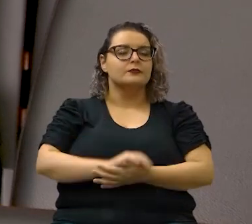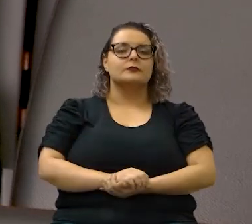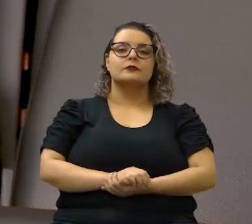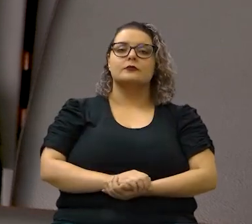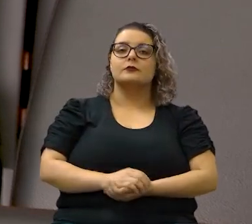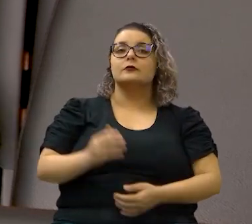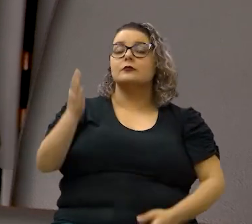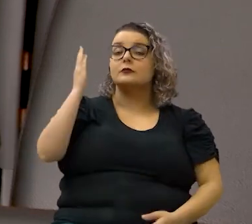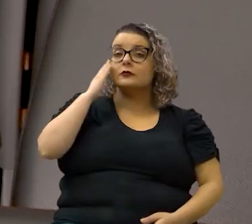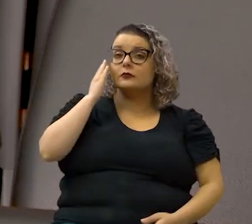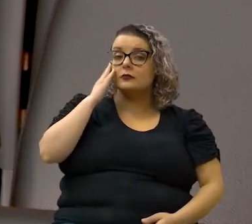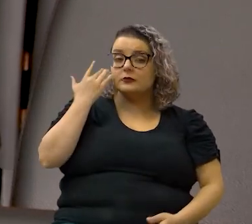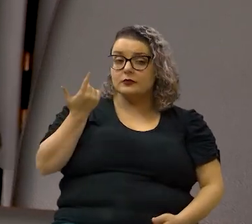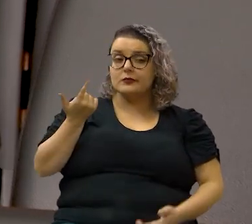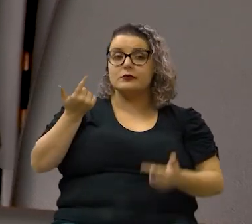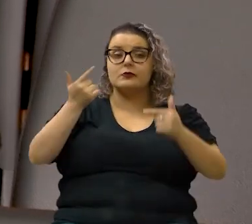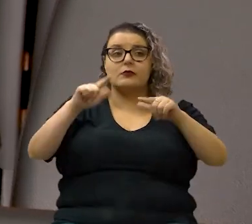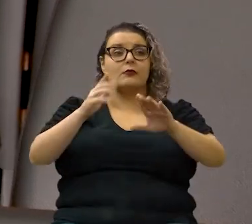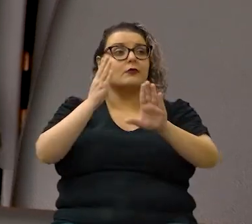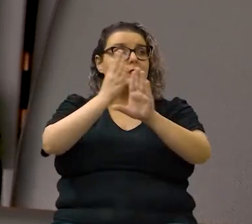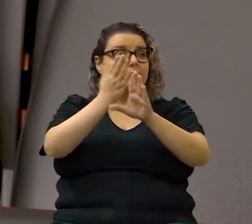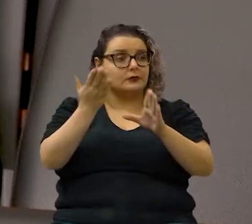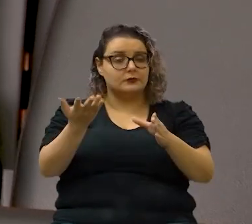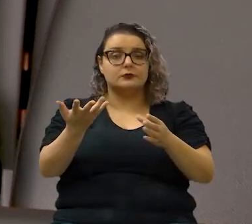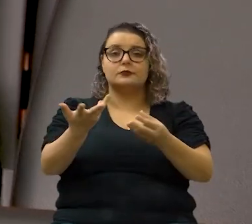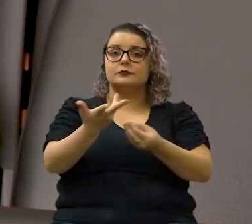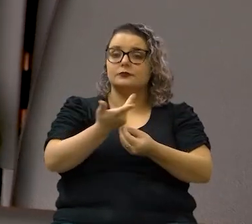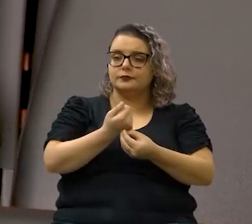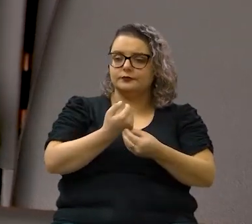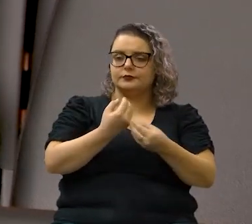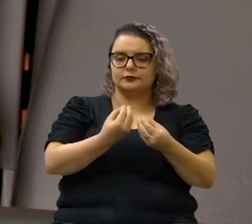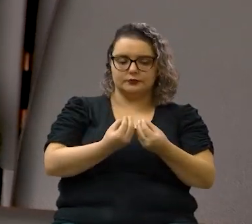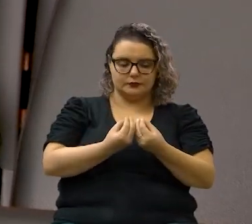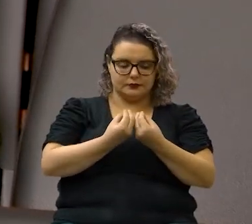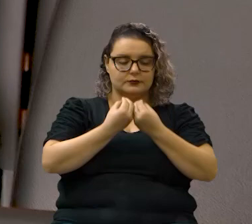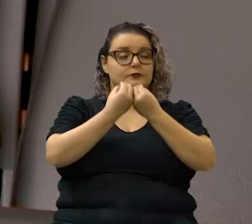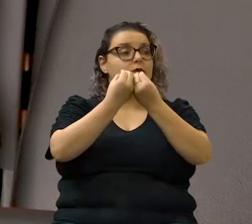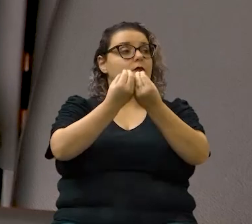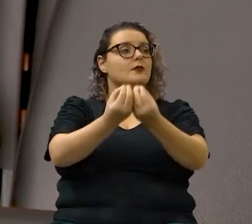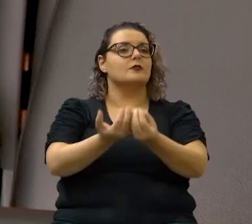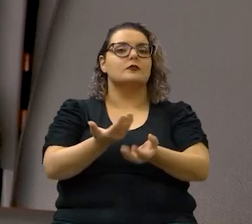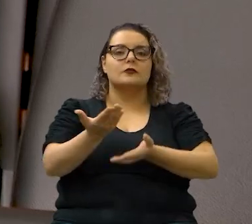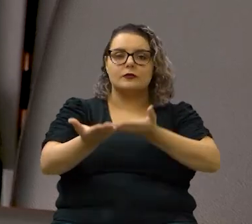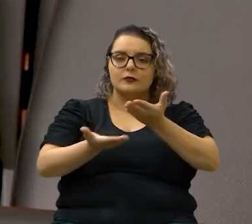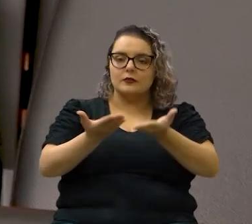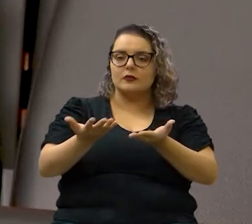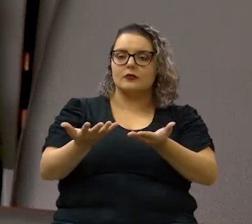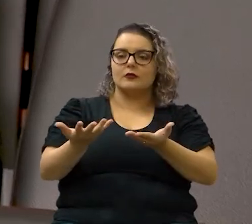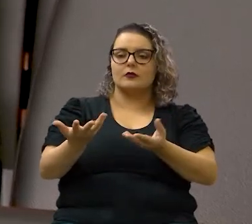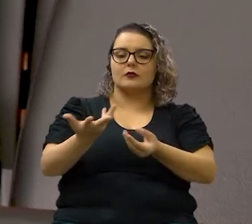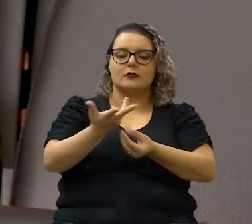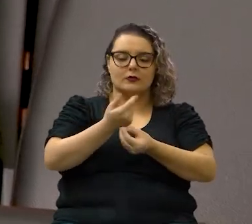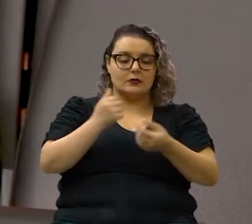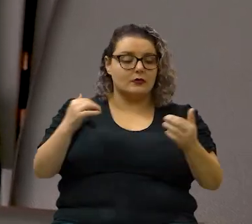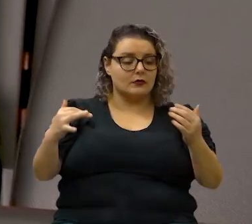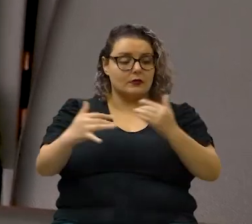você saber onde está aquela obra de arte e tal. Você dá um tratamento para a arte urbana